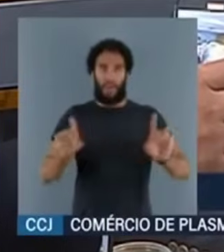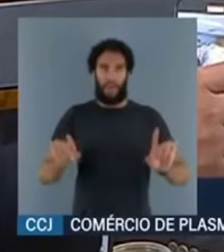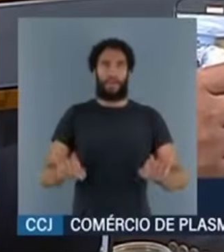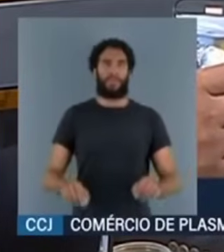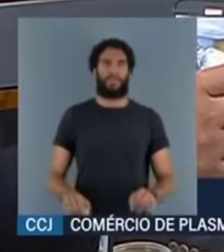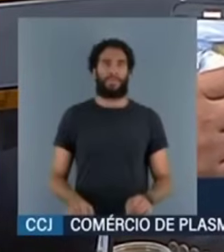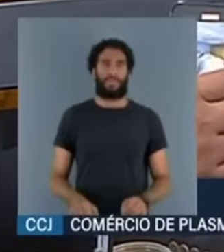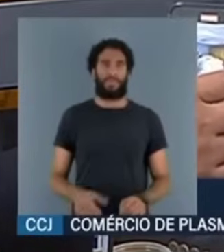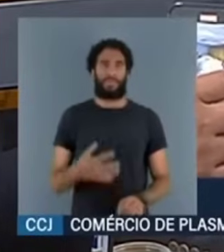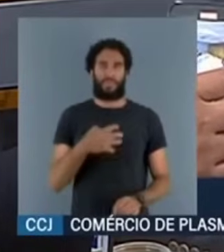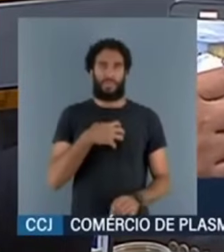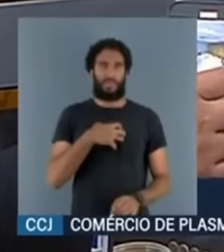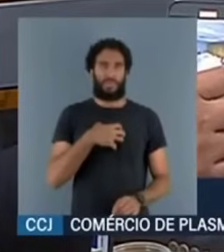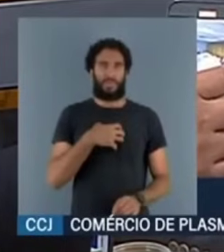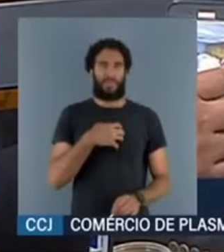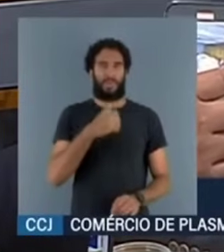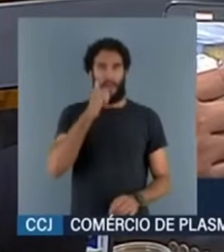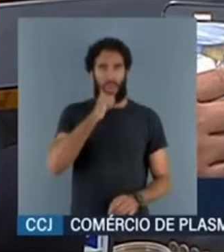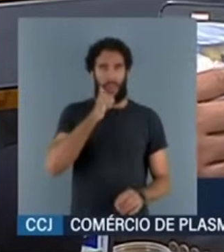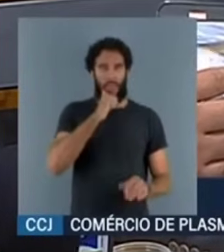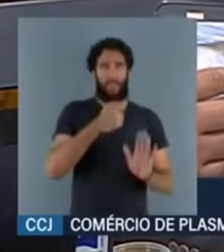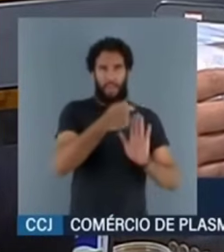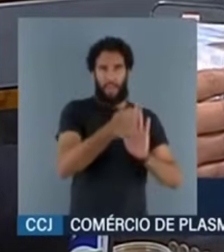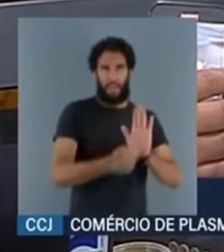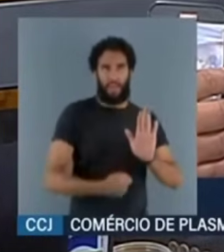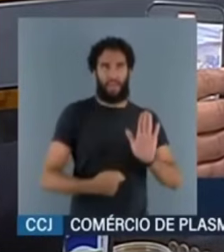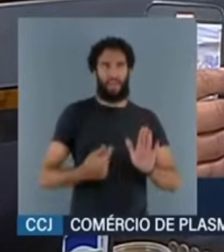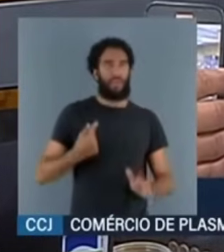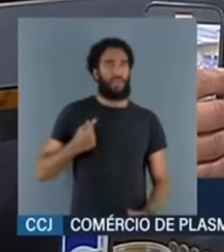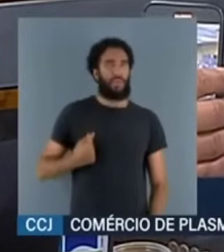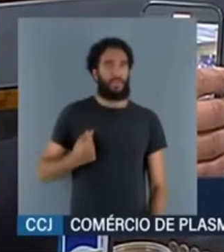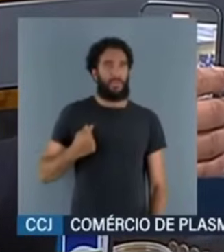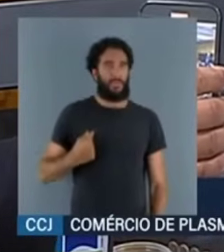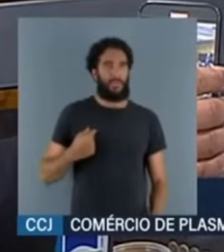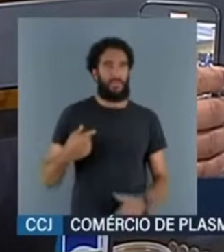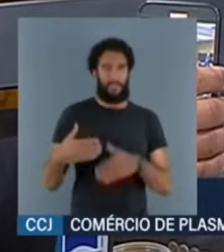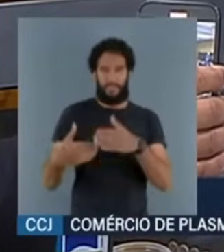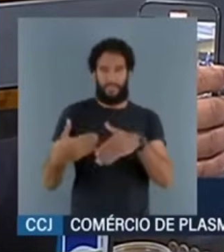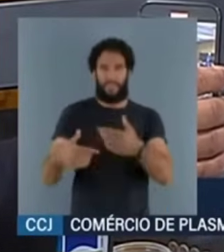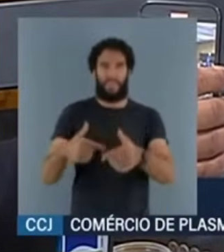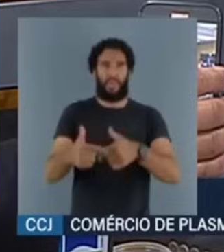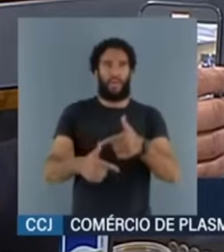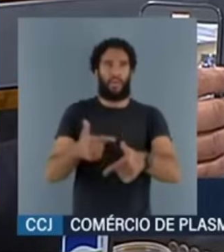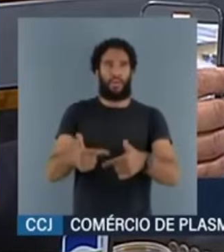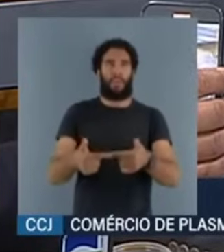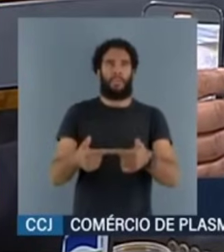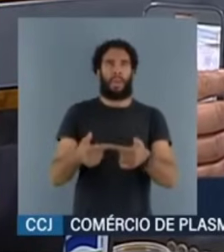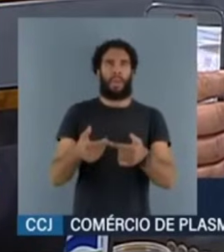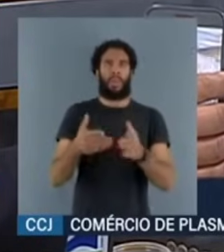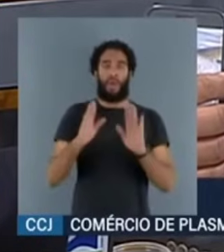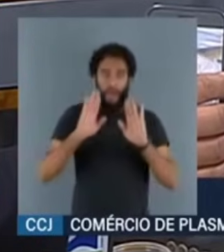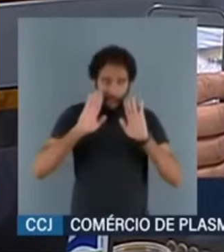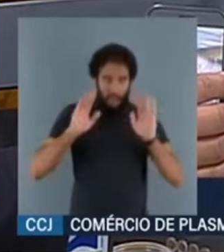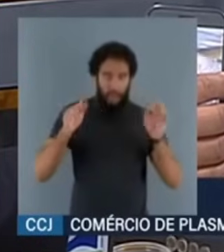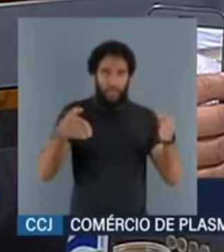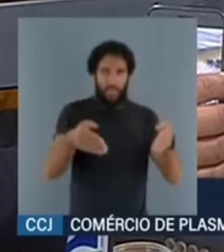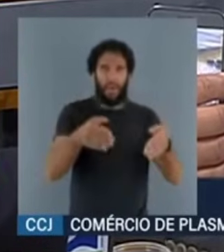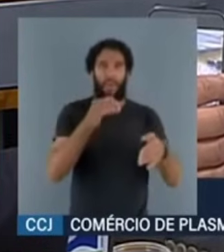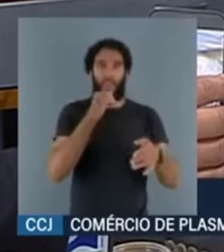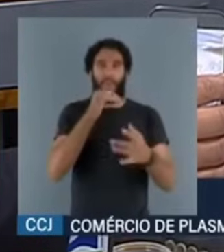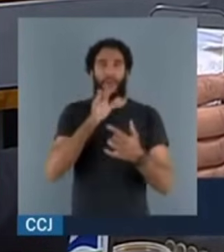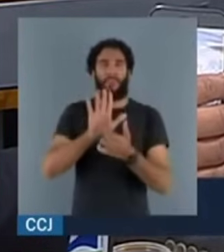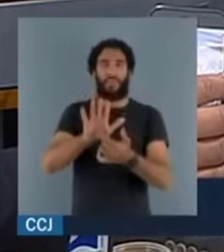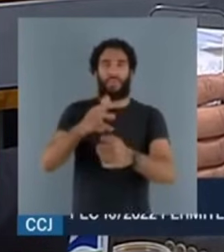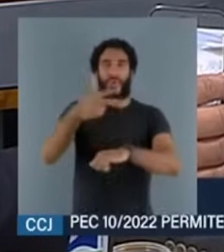que a relatora tem conduzido o seu trabalho, é um direcionamento. Ela, por exemplo, apresenta vários